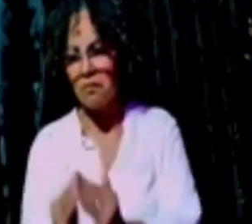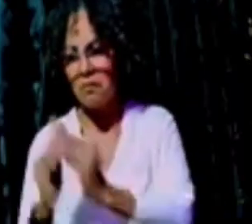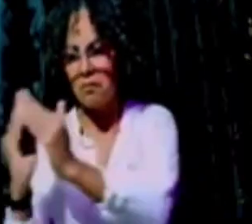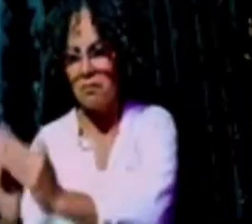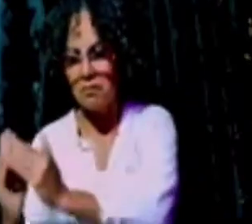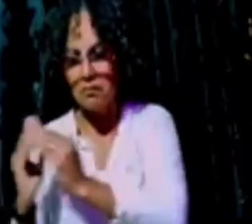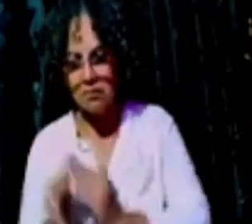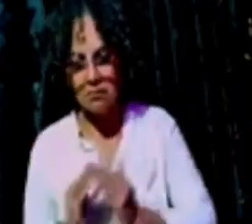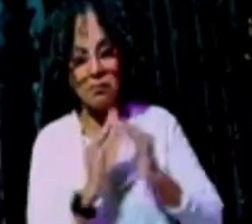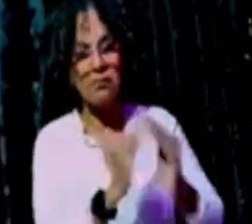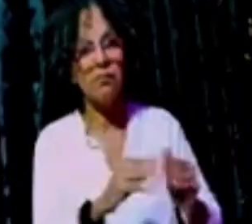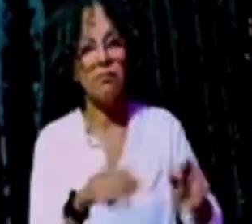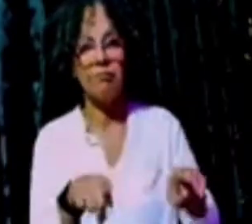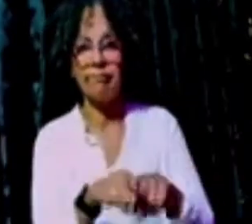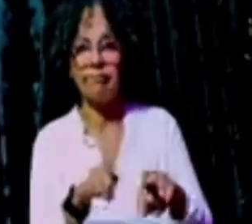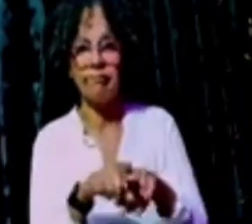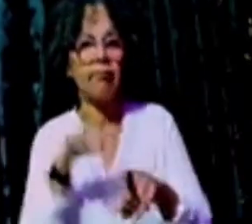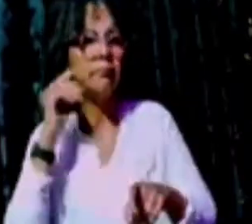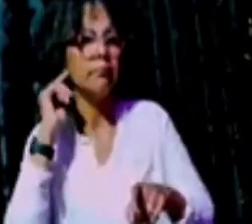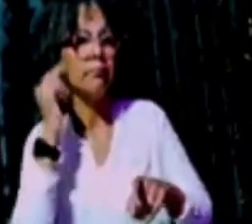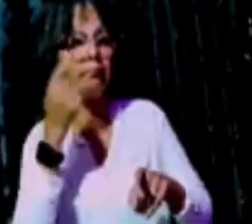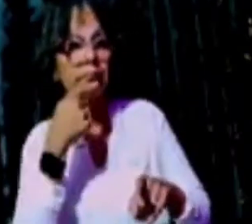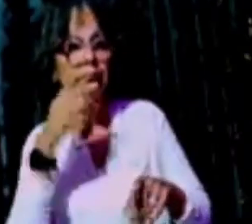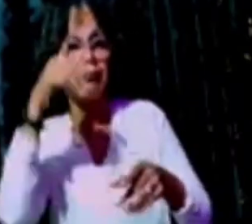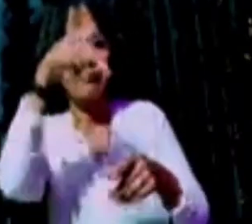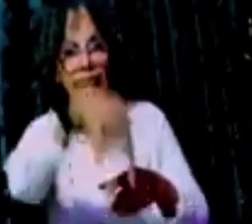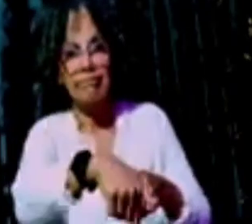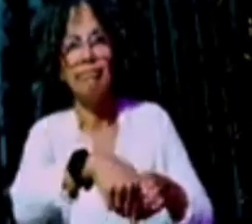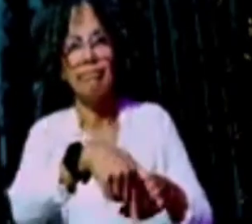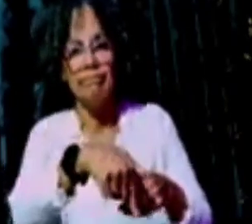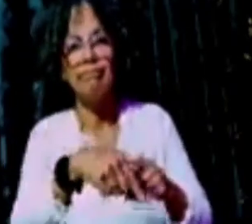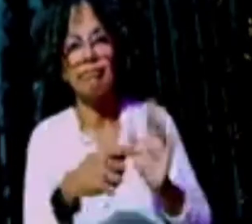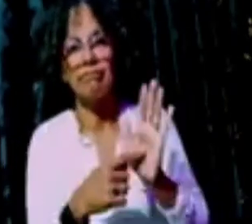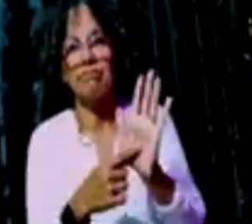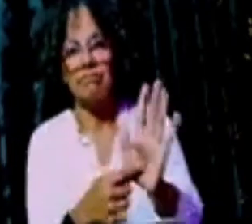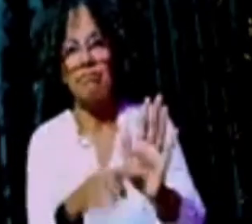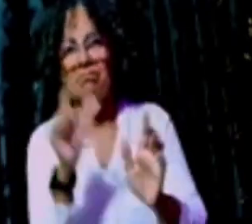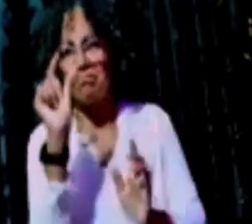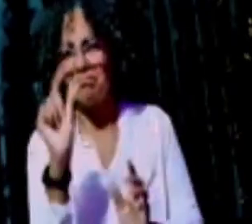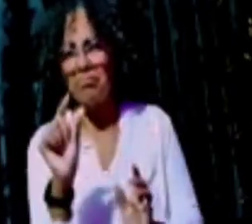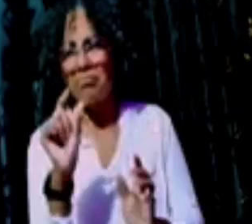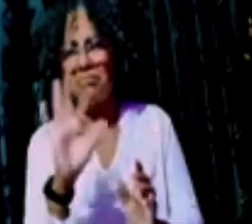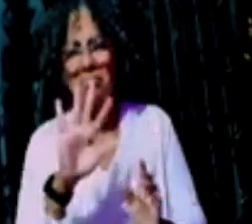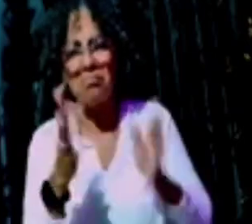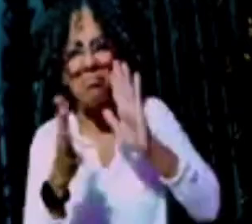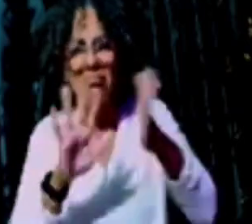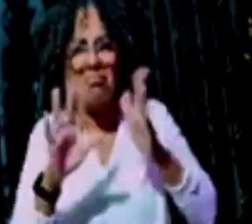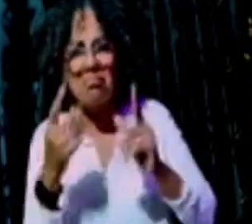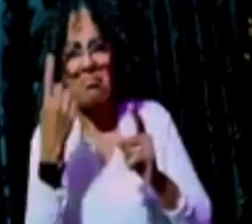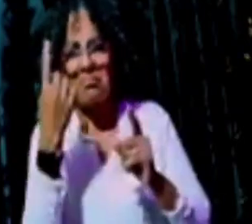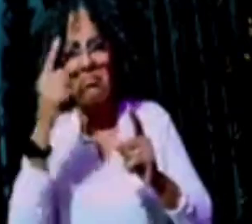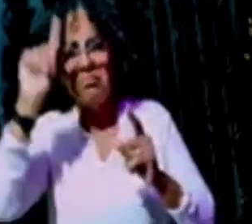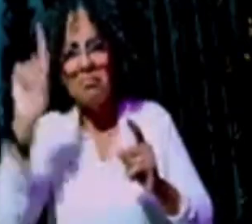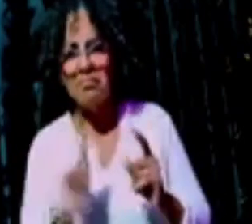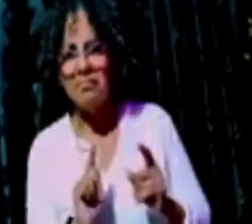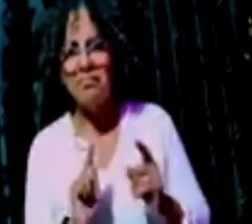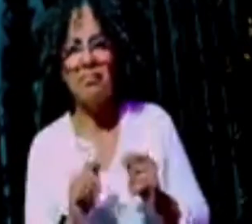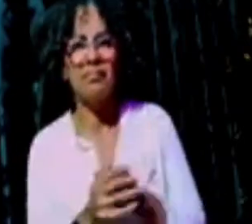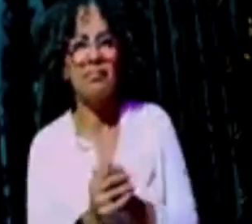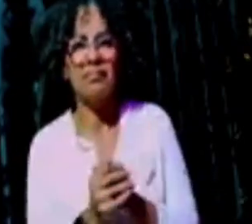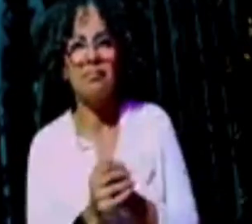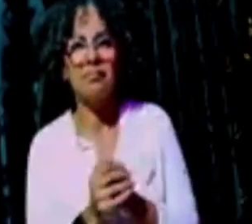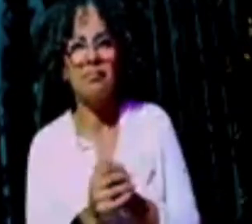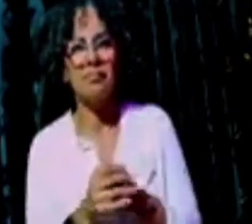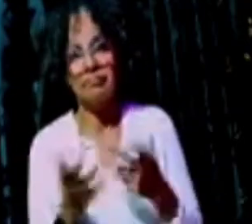dentro dessa categoria, né? Entre os menos alcançados. Parece que 1%, não chega a 1% dos surdos